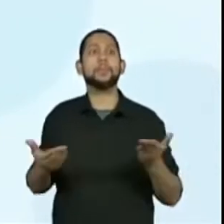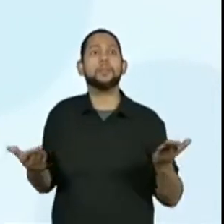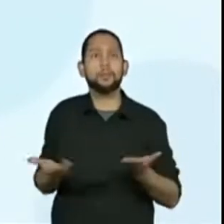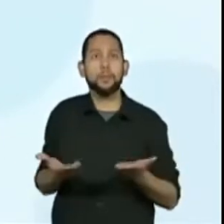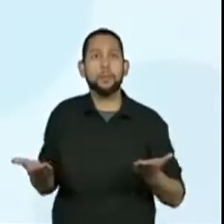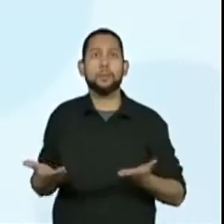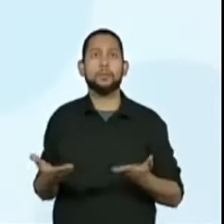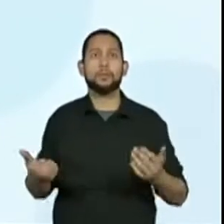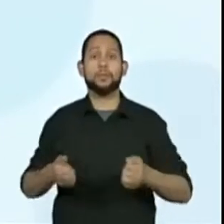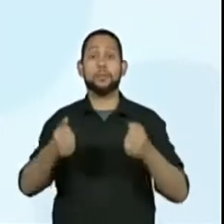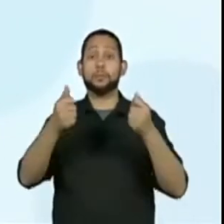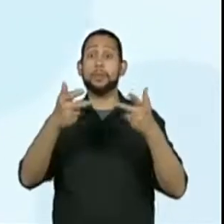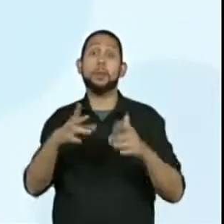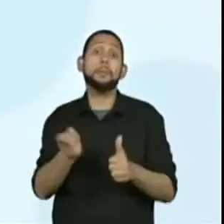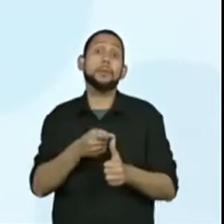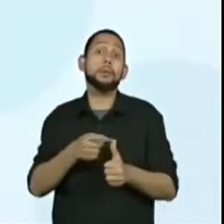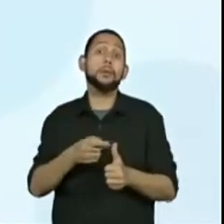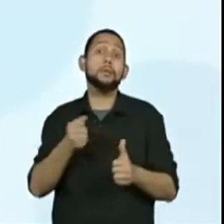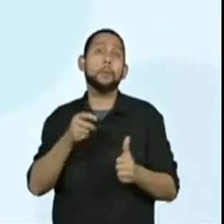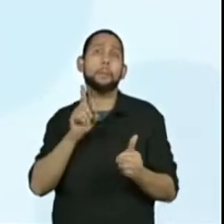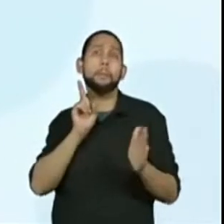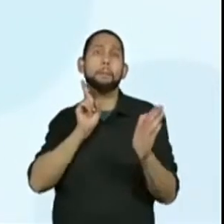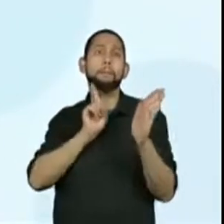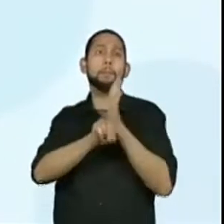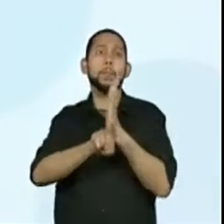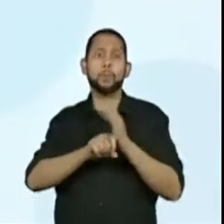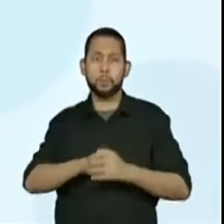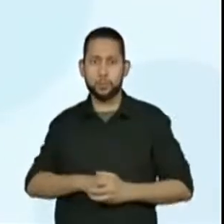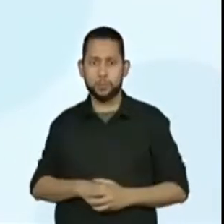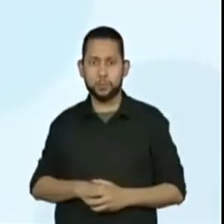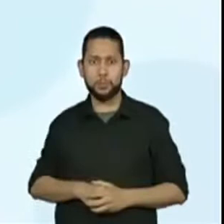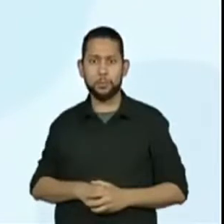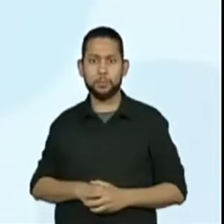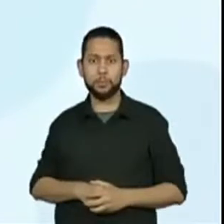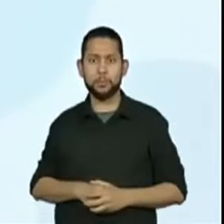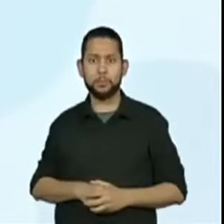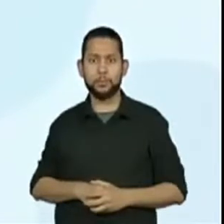Nós vamos. Primeiro, eu vou começar com uma pergunta.